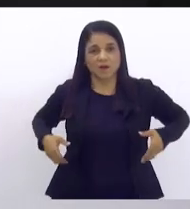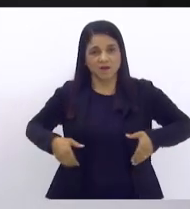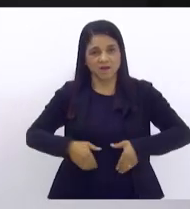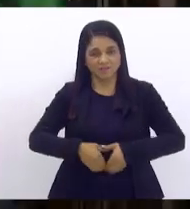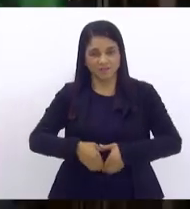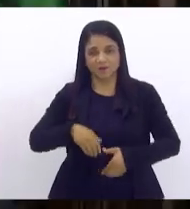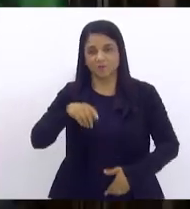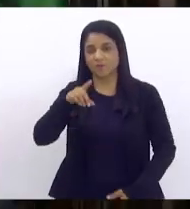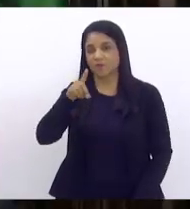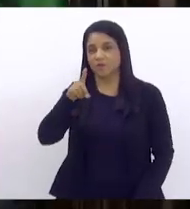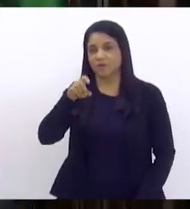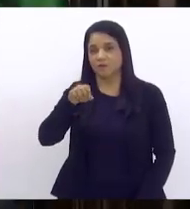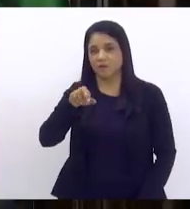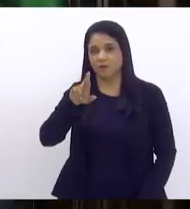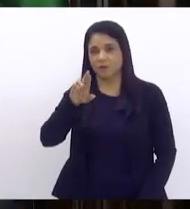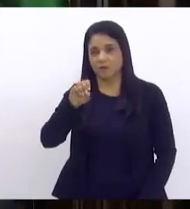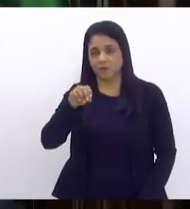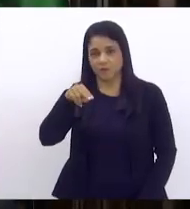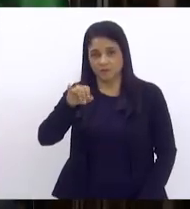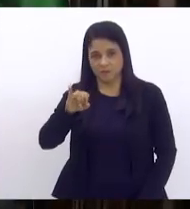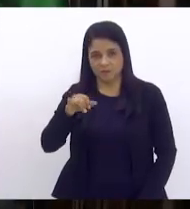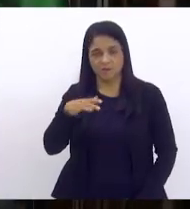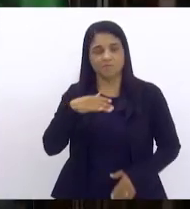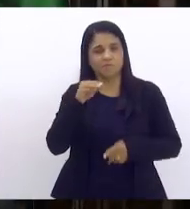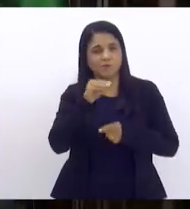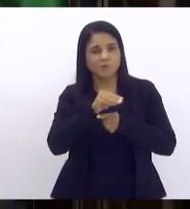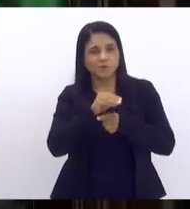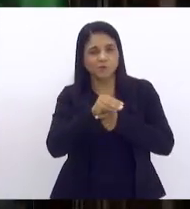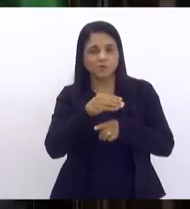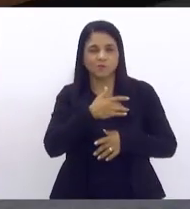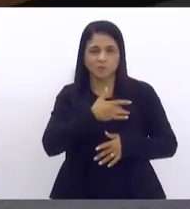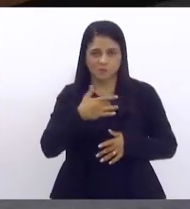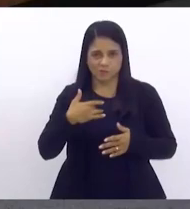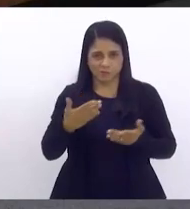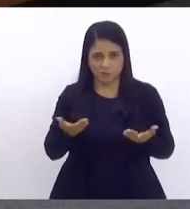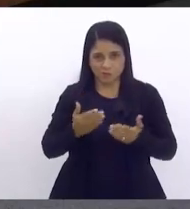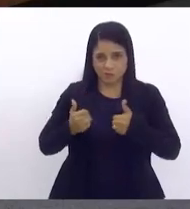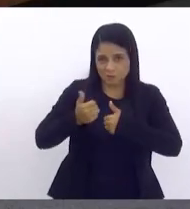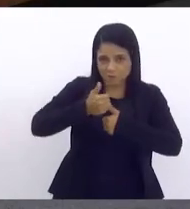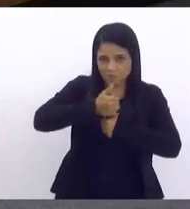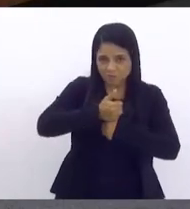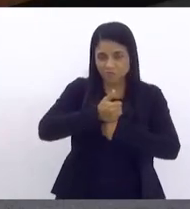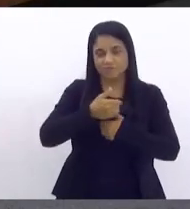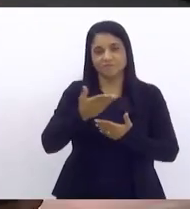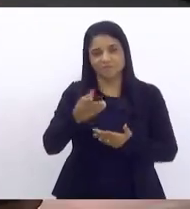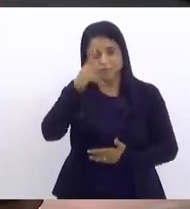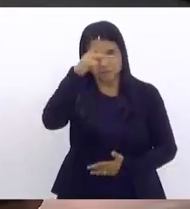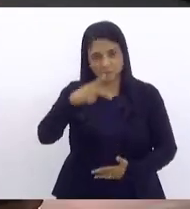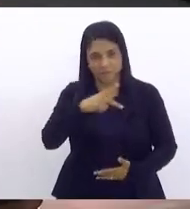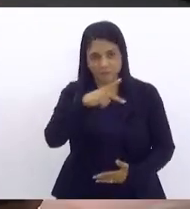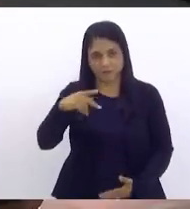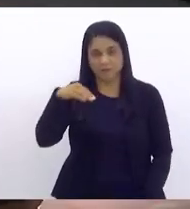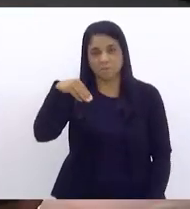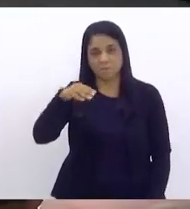está cuidando da saúde. Queria chamar, então, o bispo, nosso Padre Manuel.